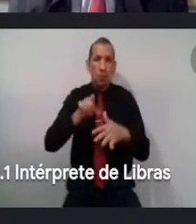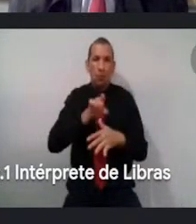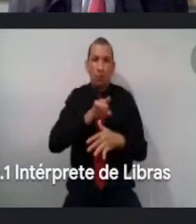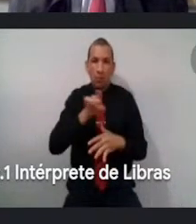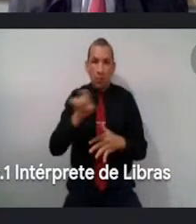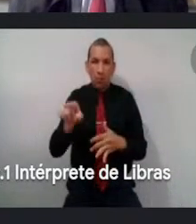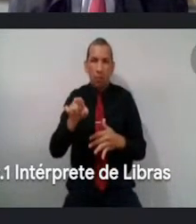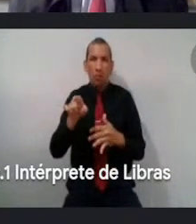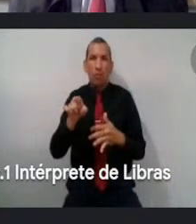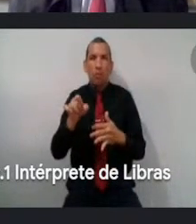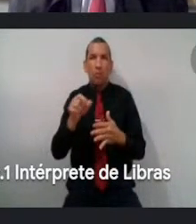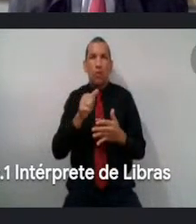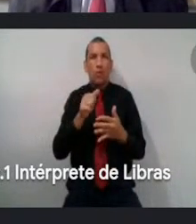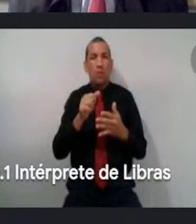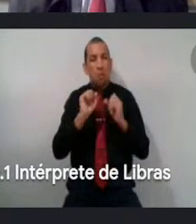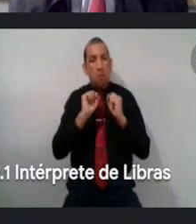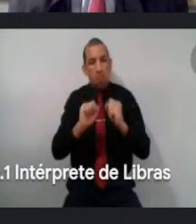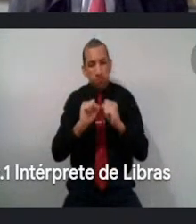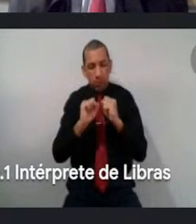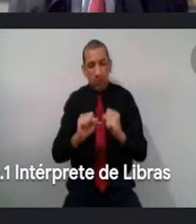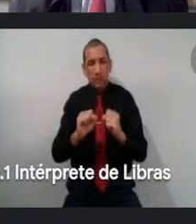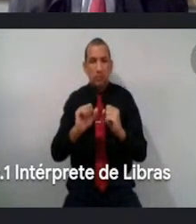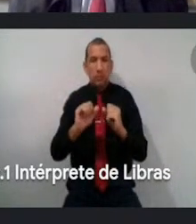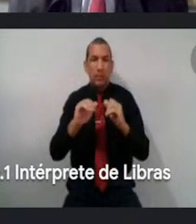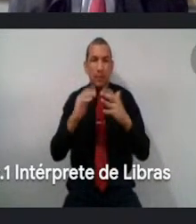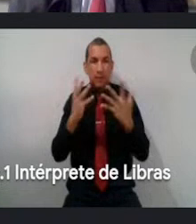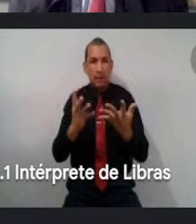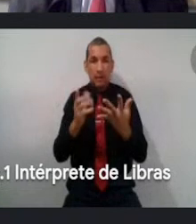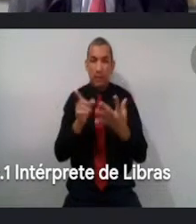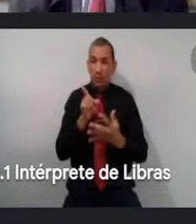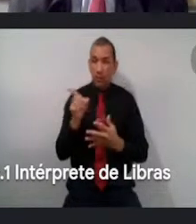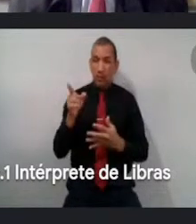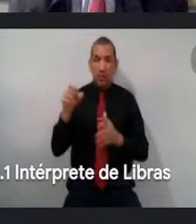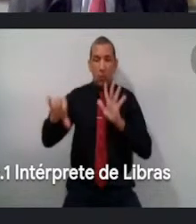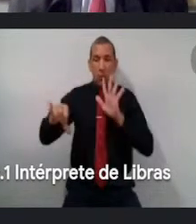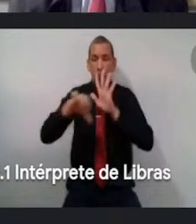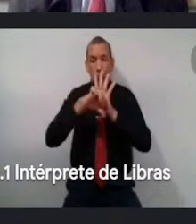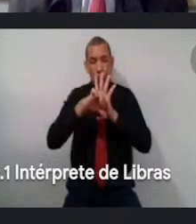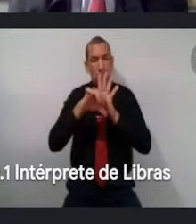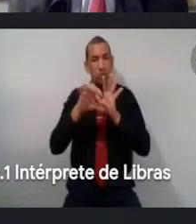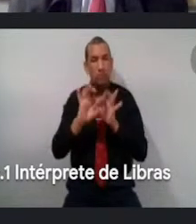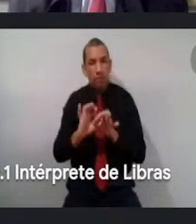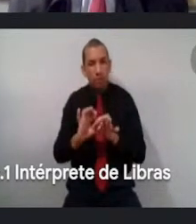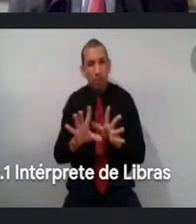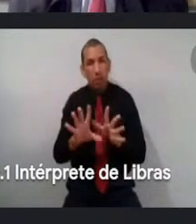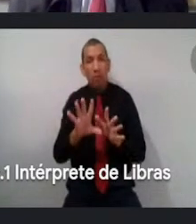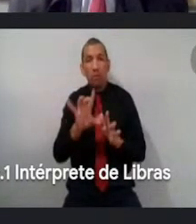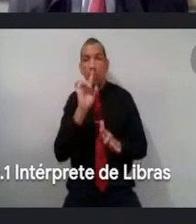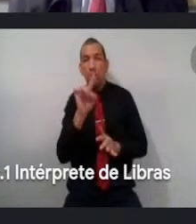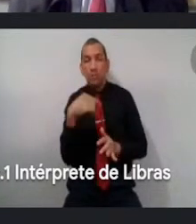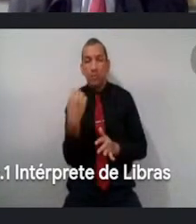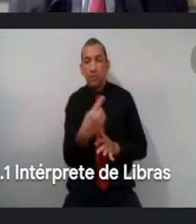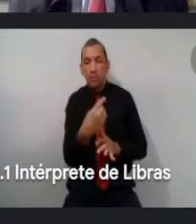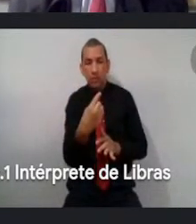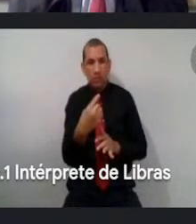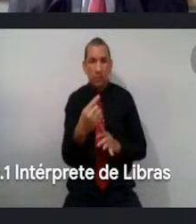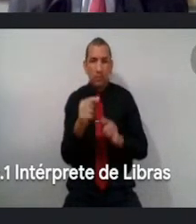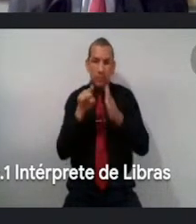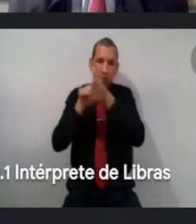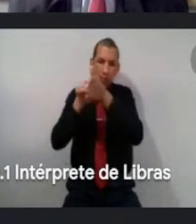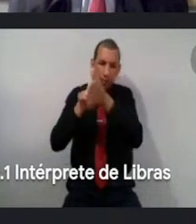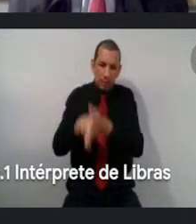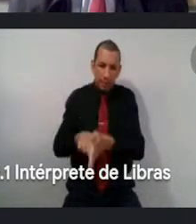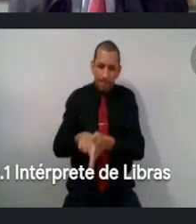no sentido de possibilitar possibilitar a realização do crime o que nesse caso não se